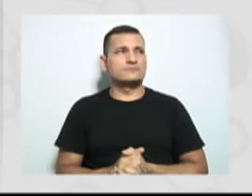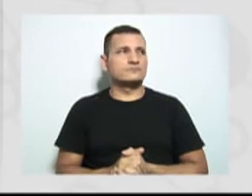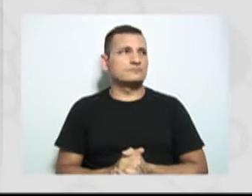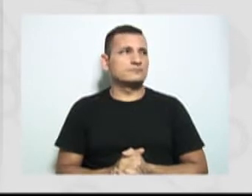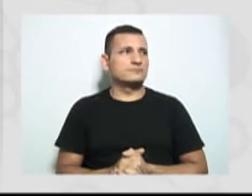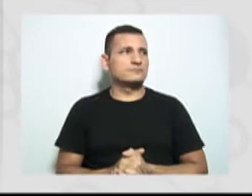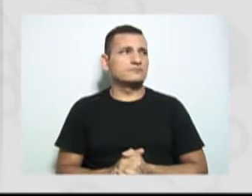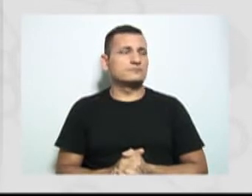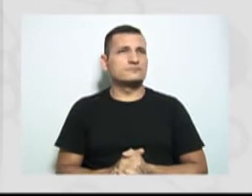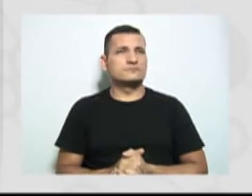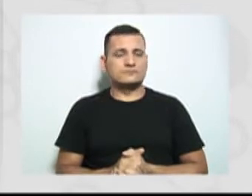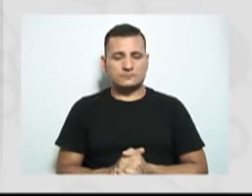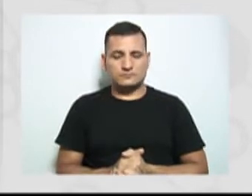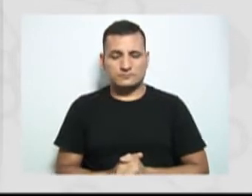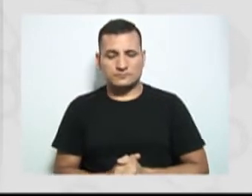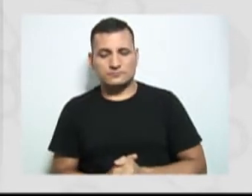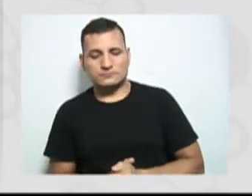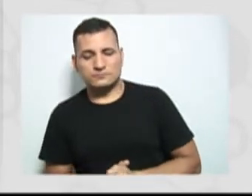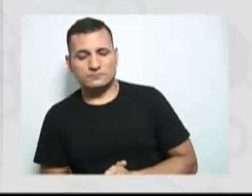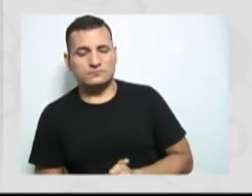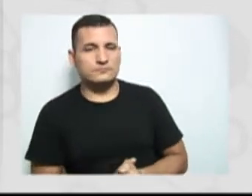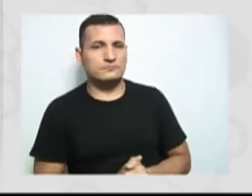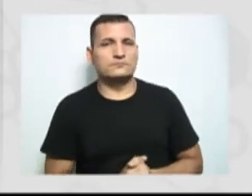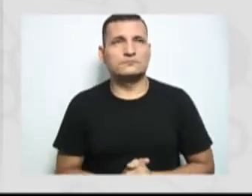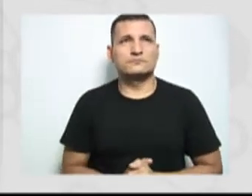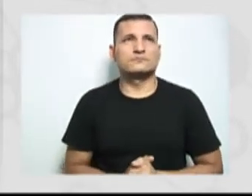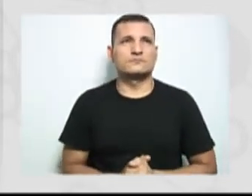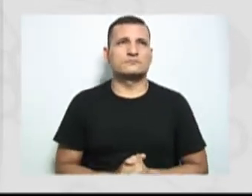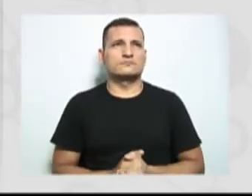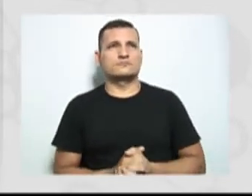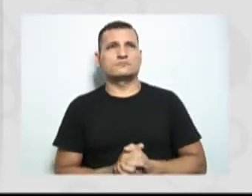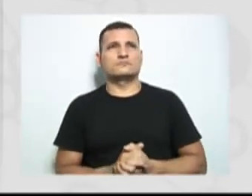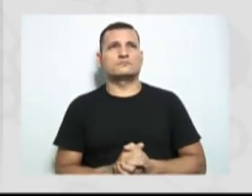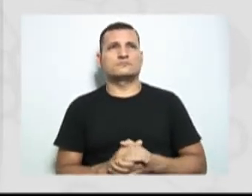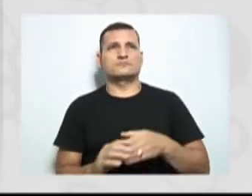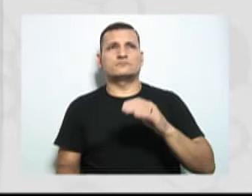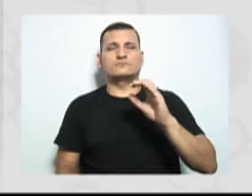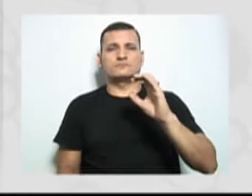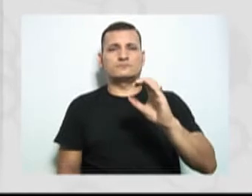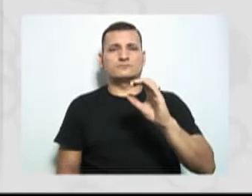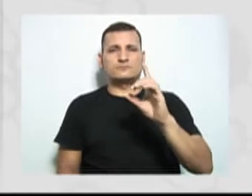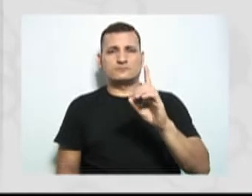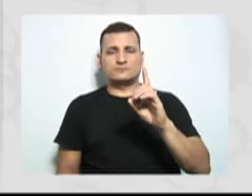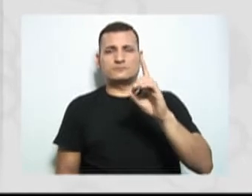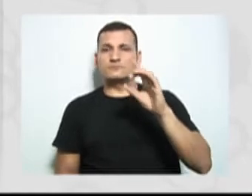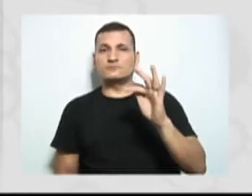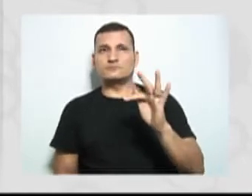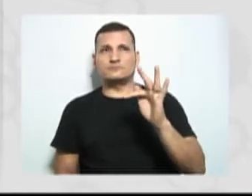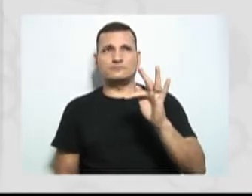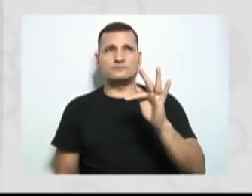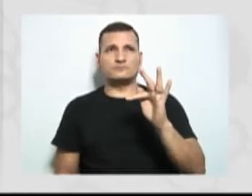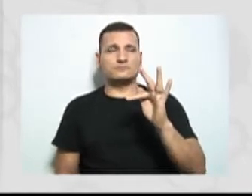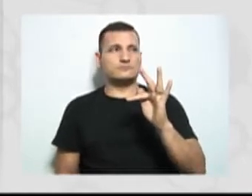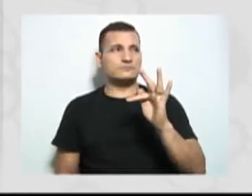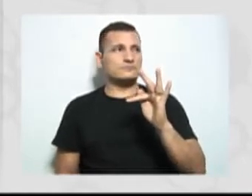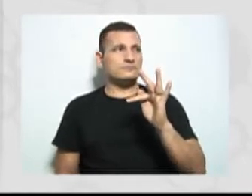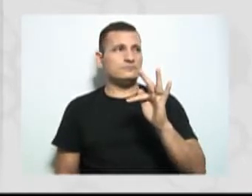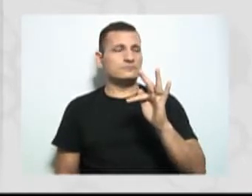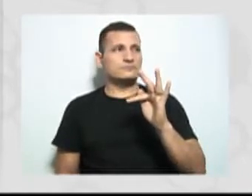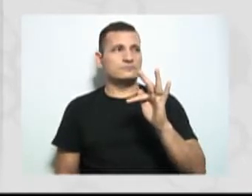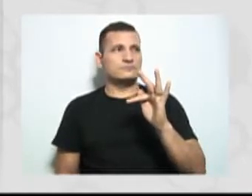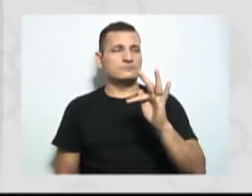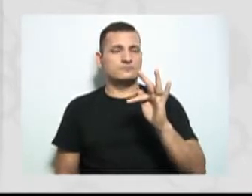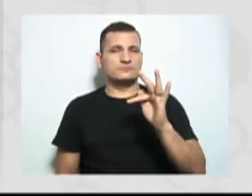bom. Aí, nesse caso, nós pegaríamos os custos e as despesas fixas. Vamos supor